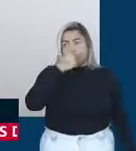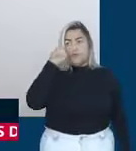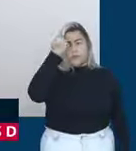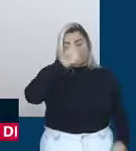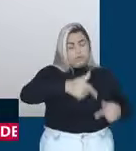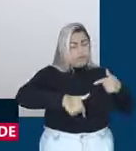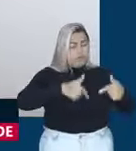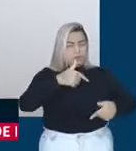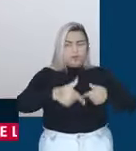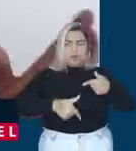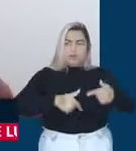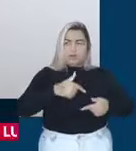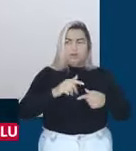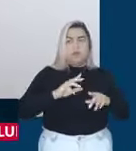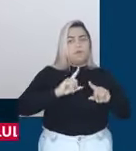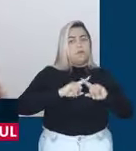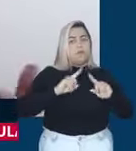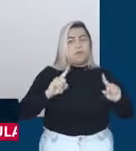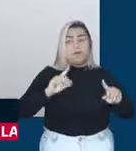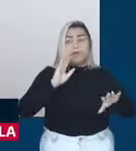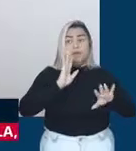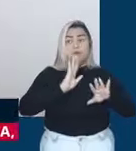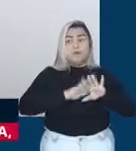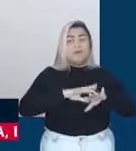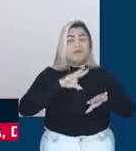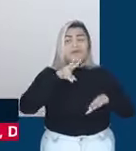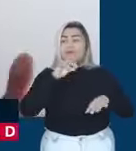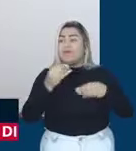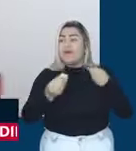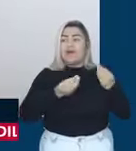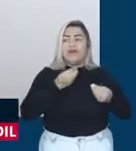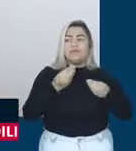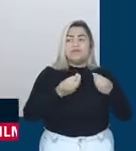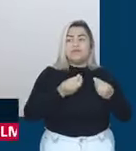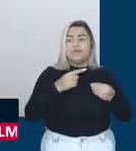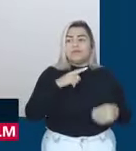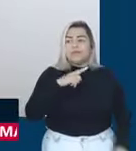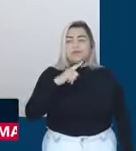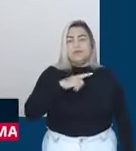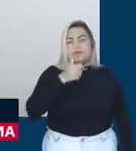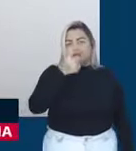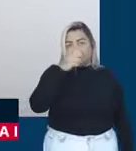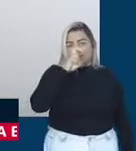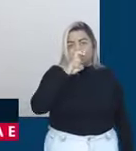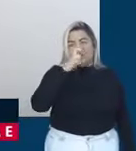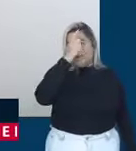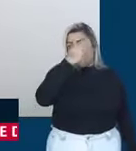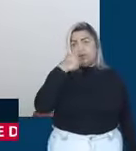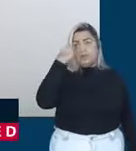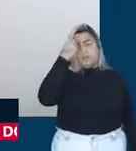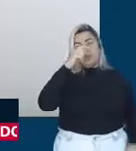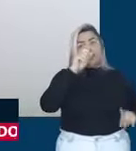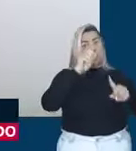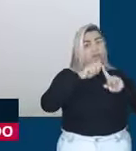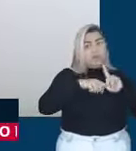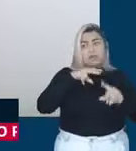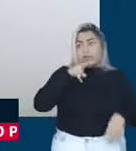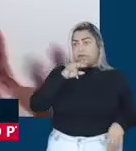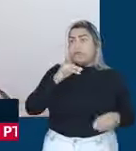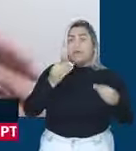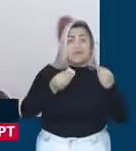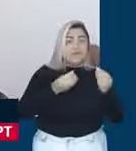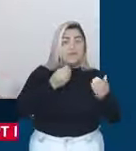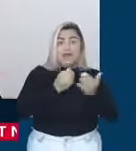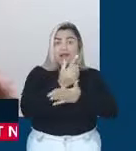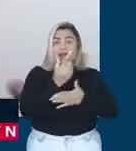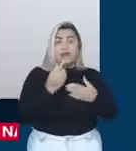fundo é isso. Ah, mas vai pagar o fundo de garantia? Vai pagar que jeito? O cara tem lá 15 horas por mês, deu para ele 15 horas, e daí vai pagar como?